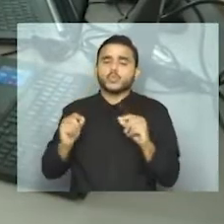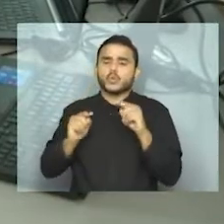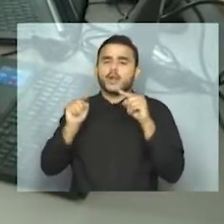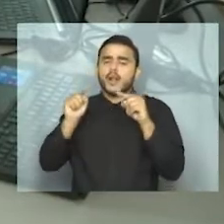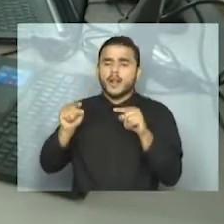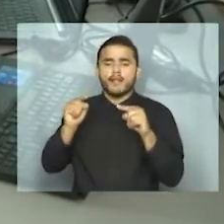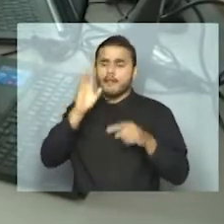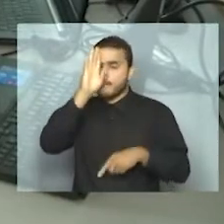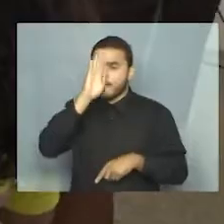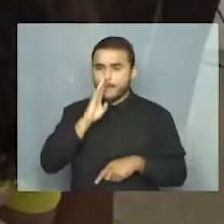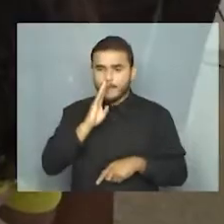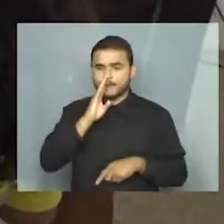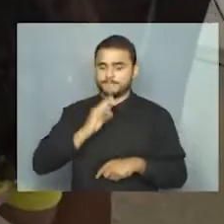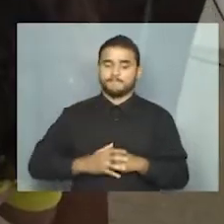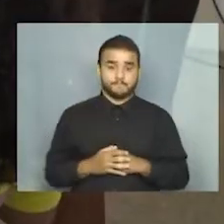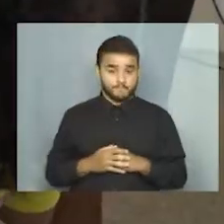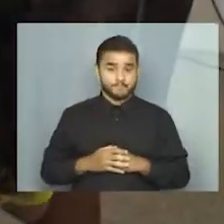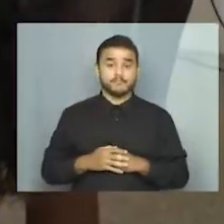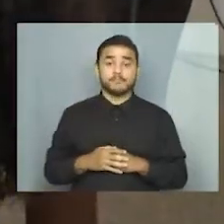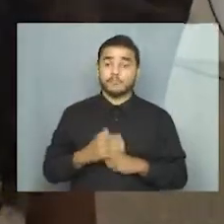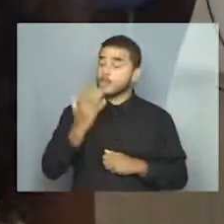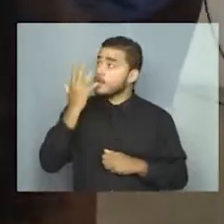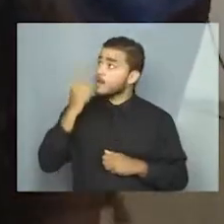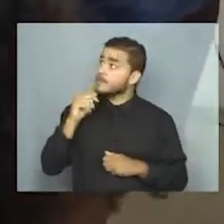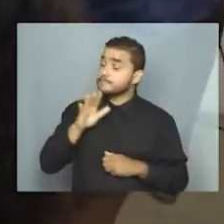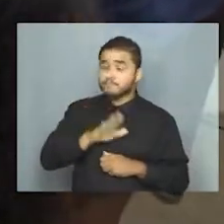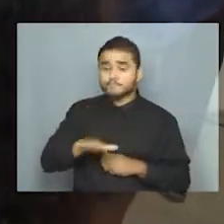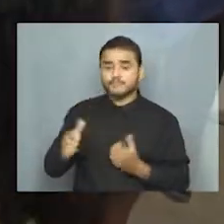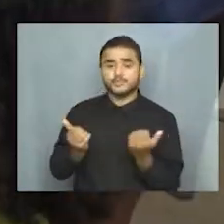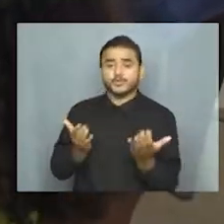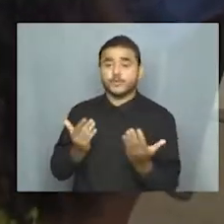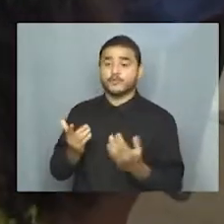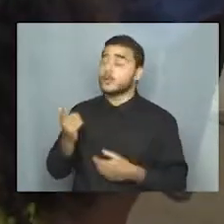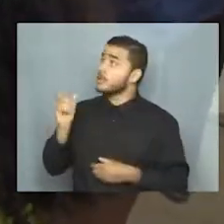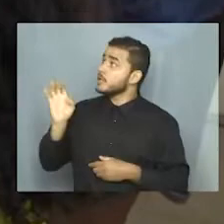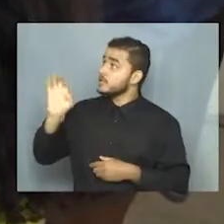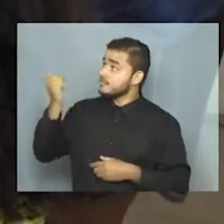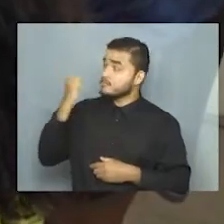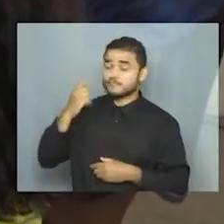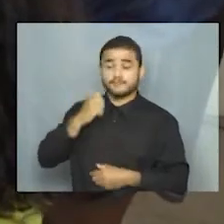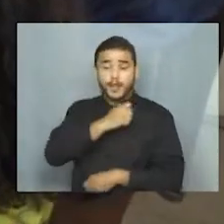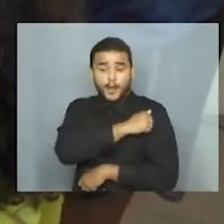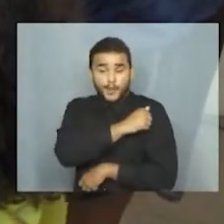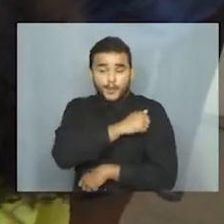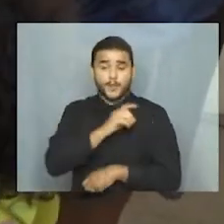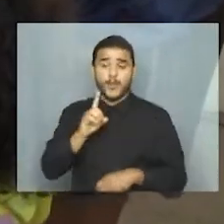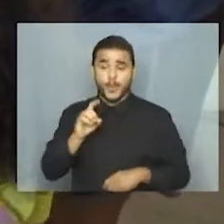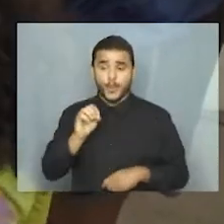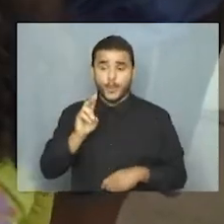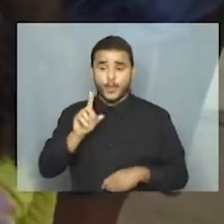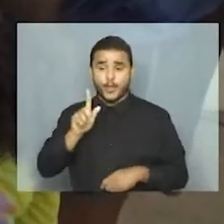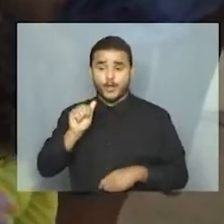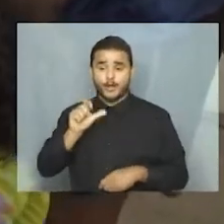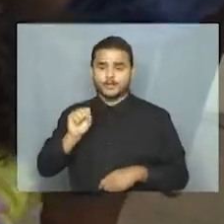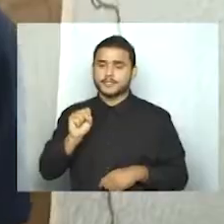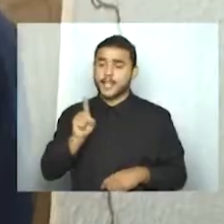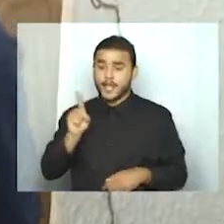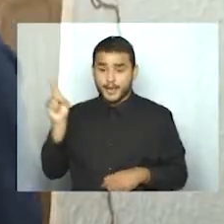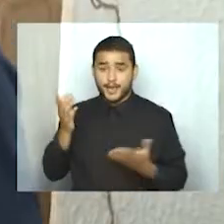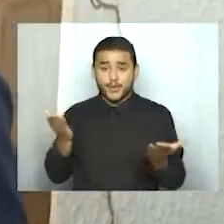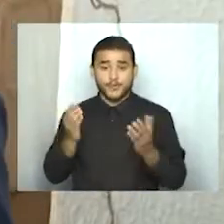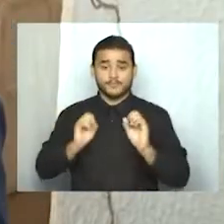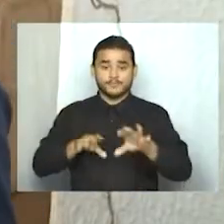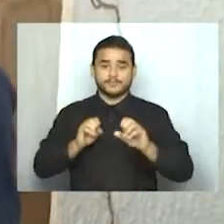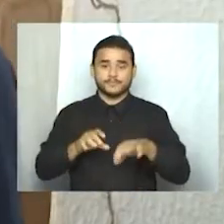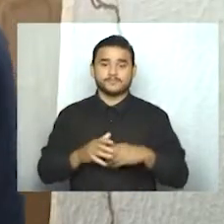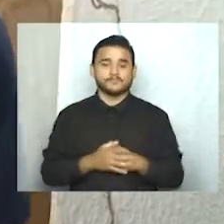crianças e aos adolescentes. Douglas foi aluno do IPOM. Hoje ensina robótica. Para ele, uma sensação indescritível. Eu sinto que a